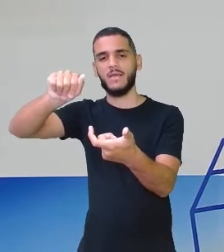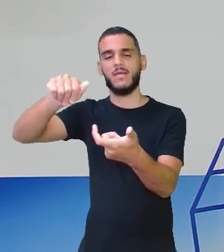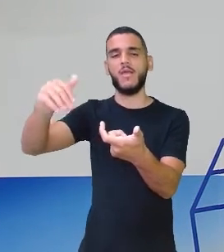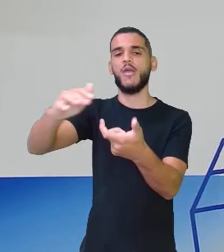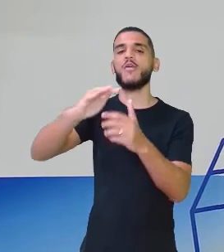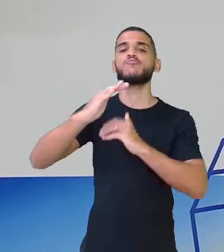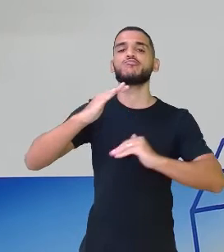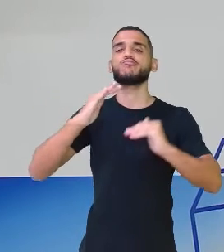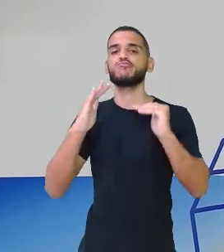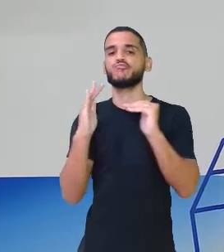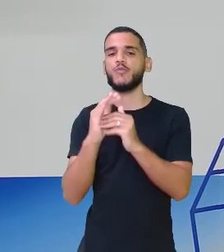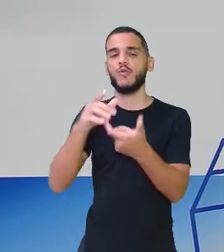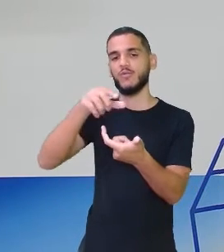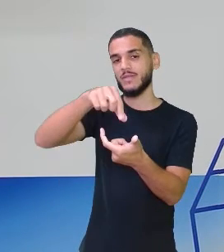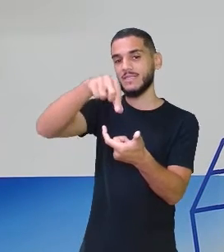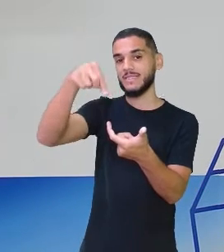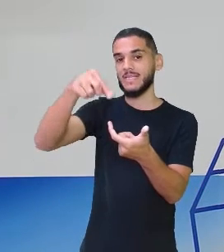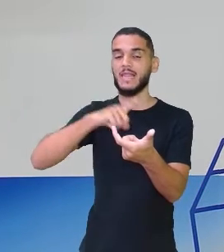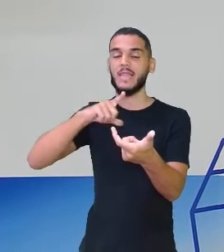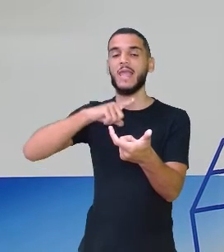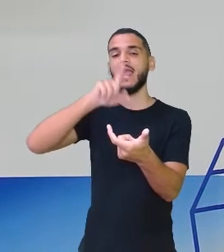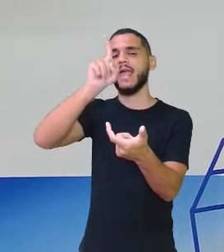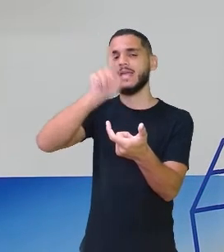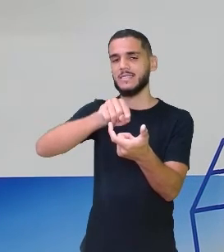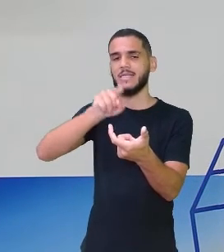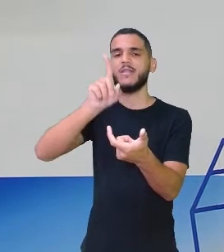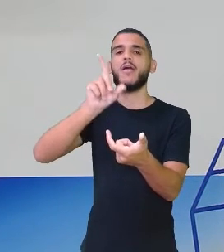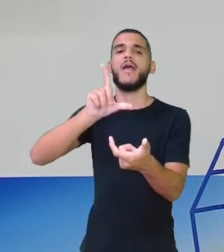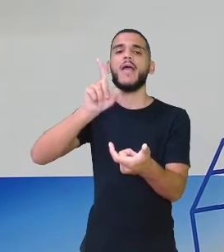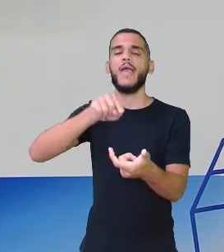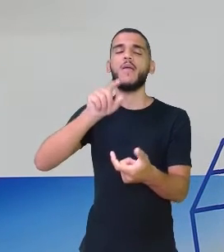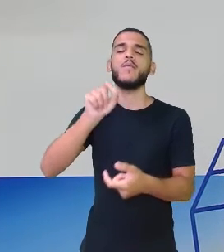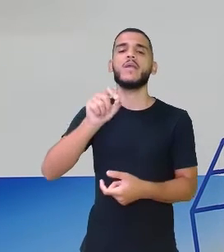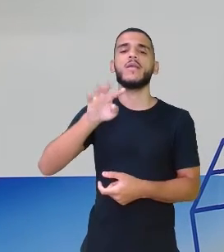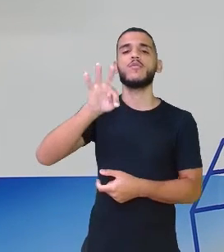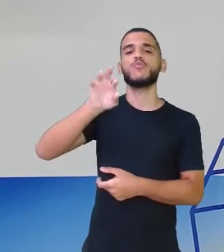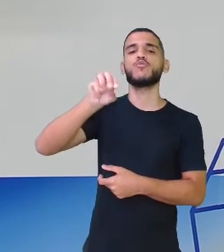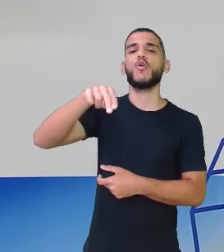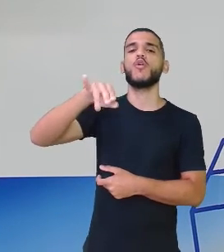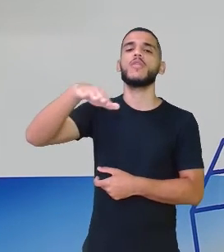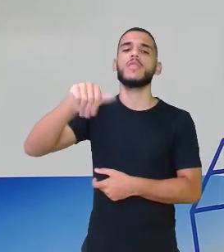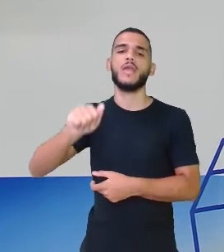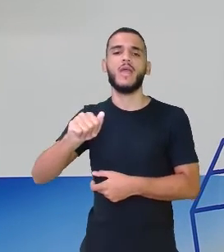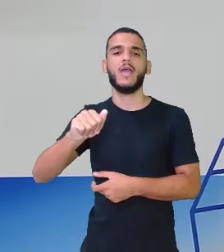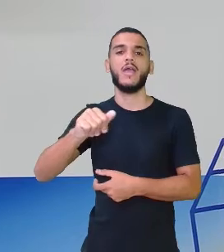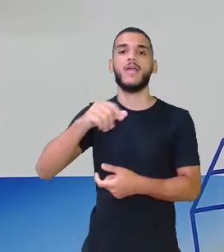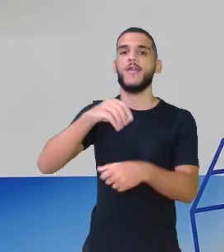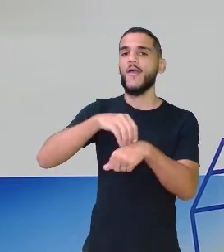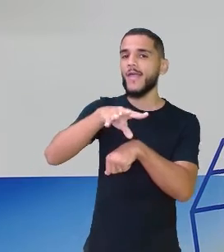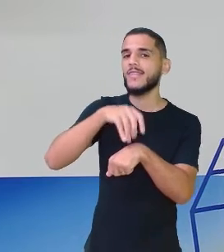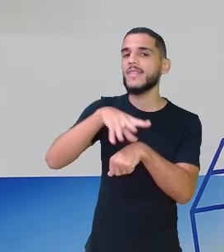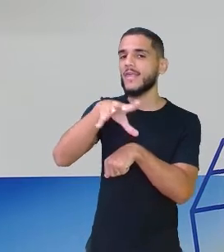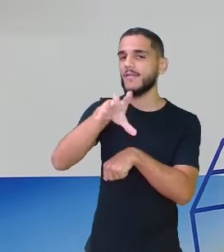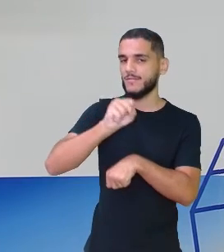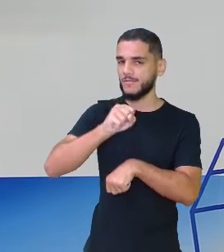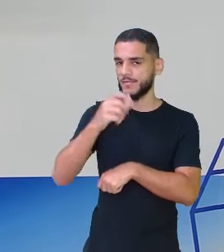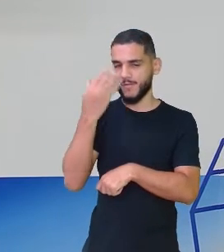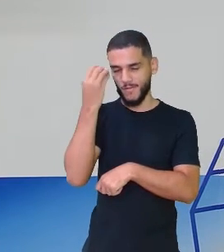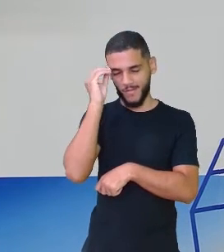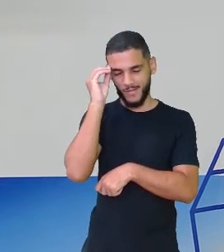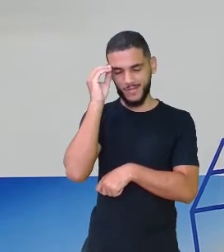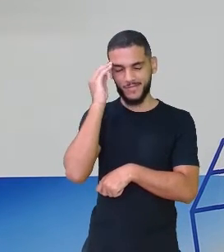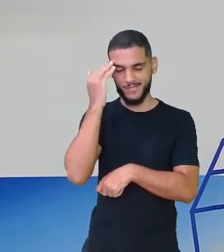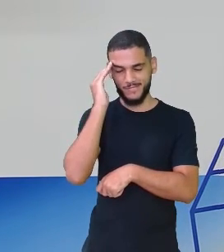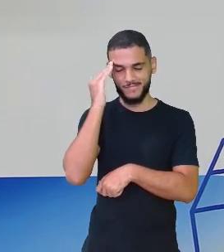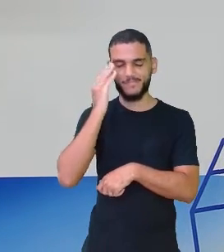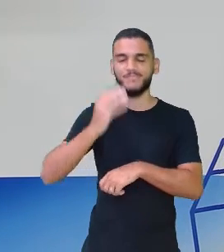Toda sílaba acentuada é tônica. Pegou essa dica, quinto ano? Vocês vão precisar mais